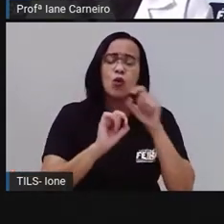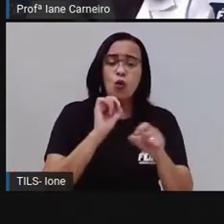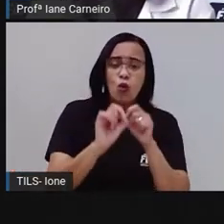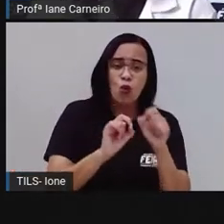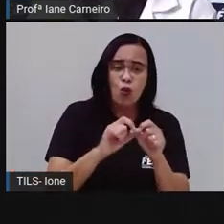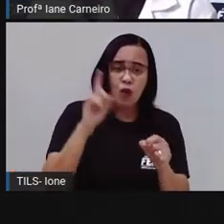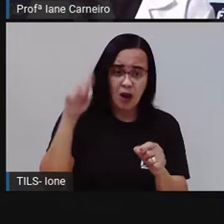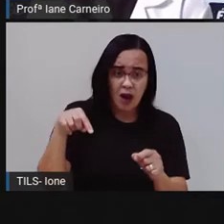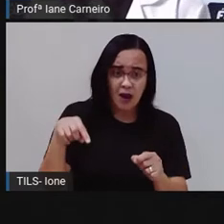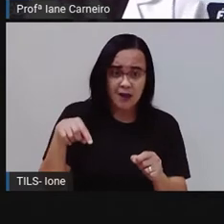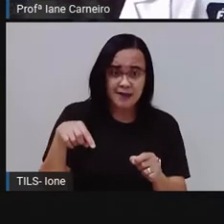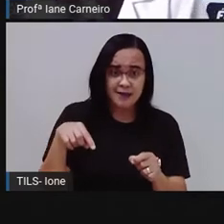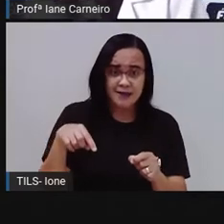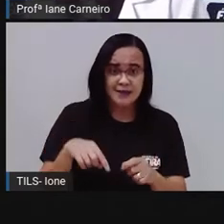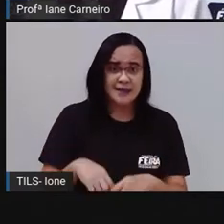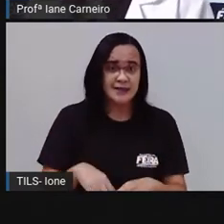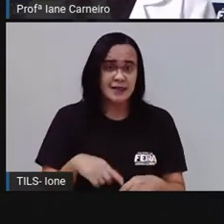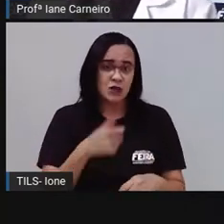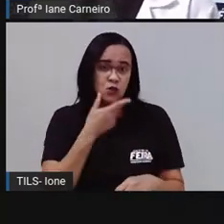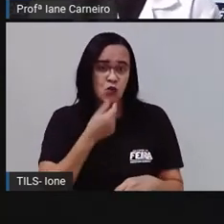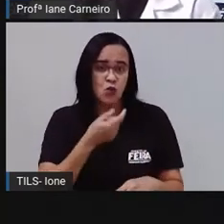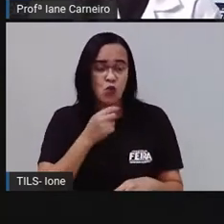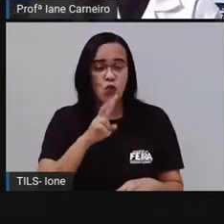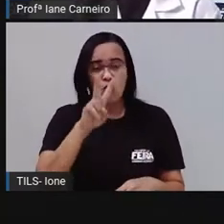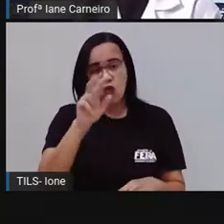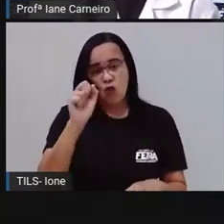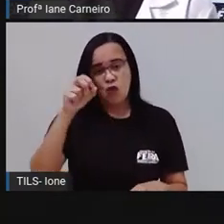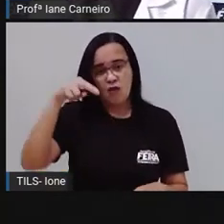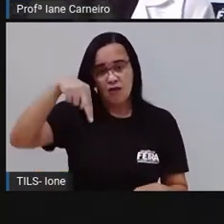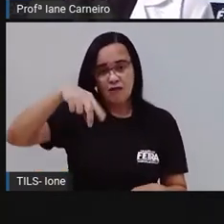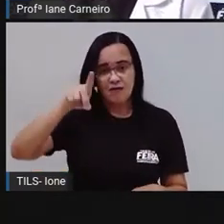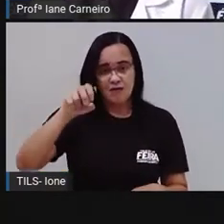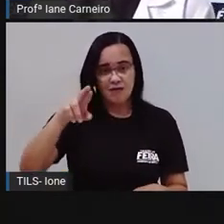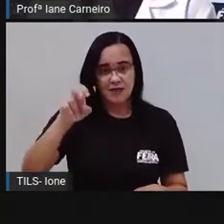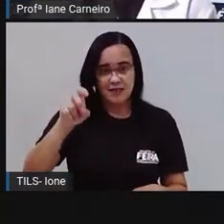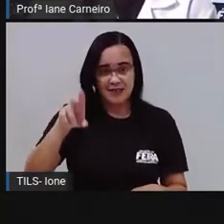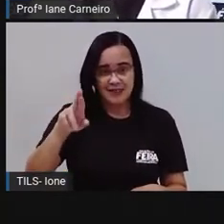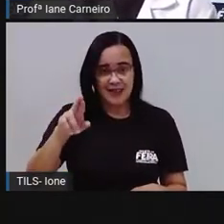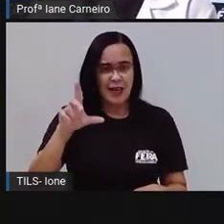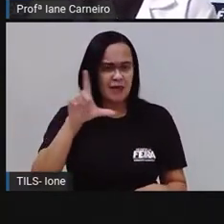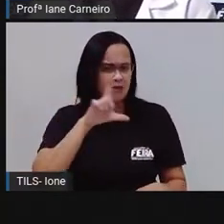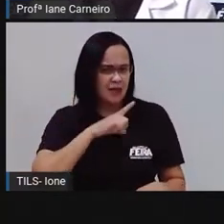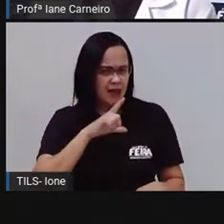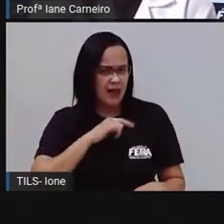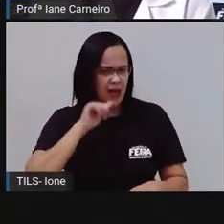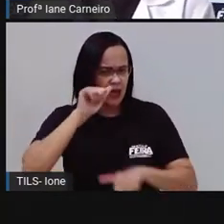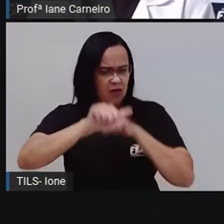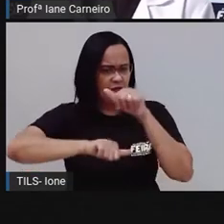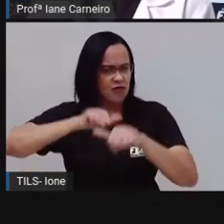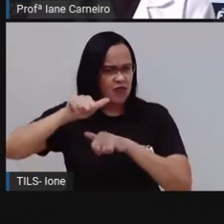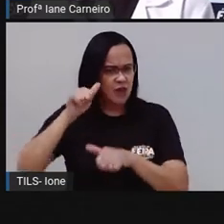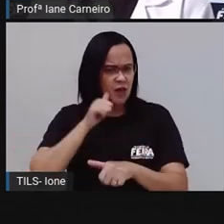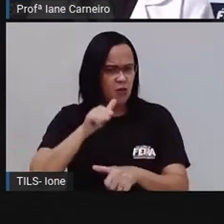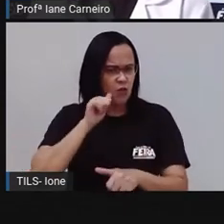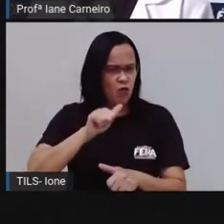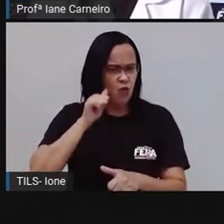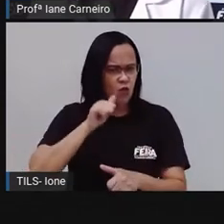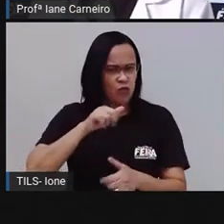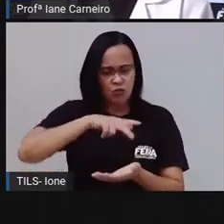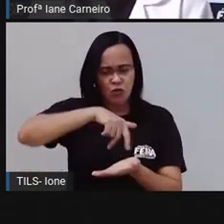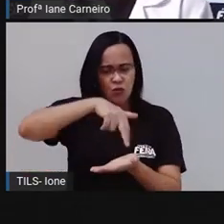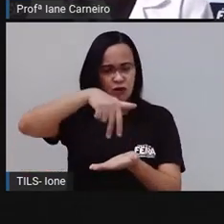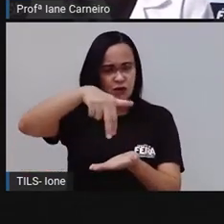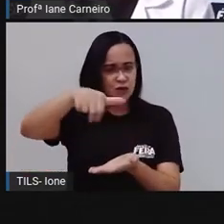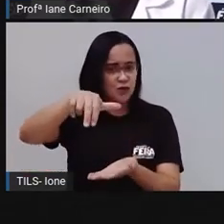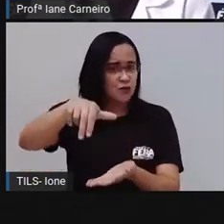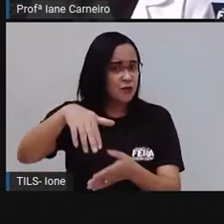O que é que o Vander tem que vira mulher quando anda, meu bem? Que será?